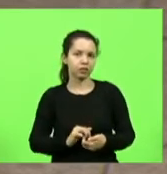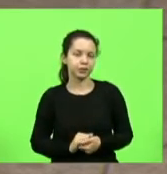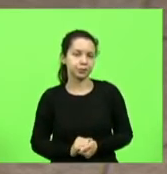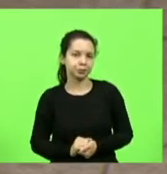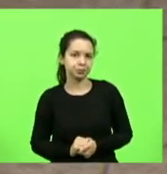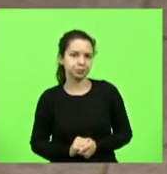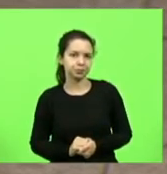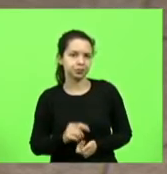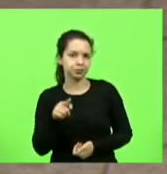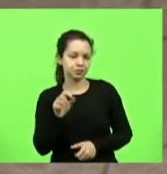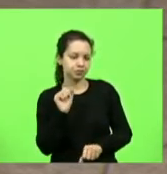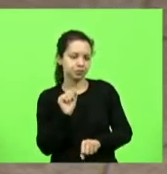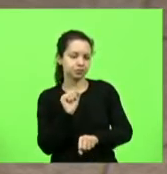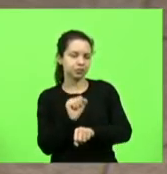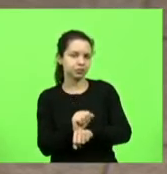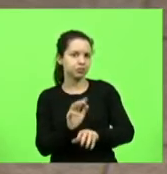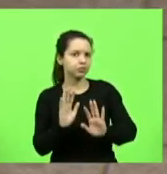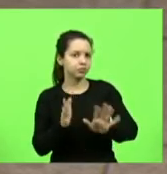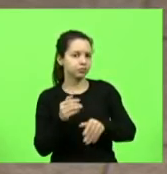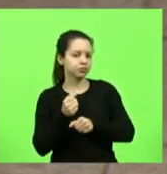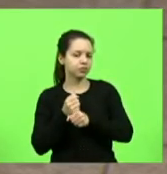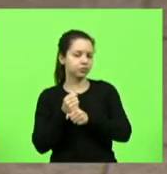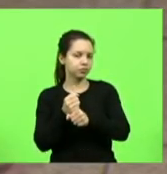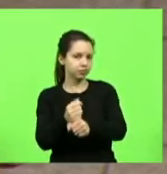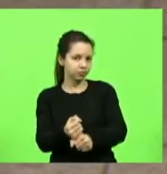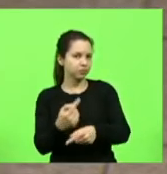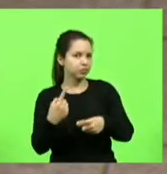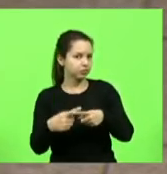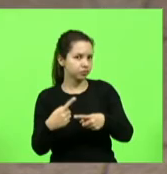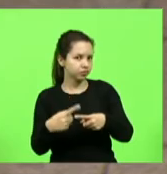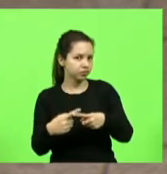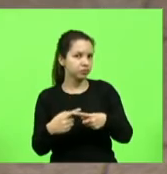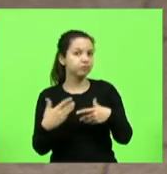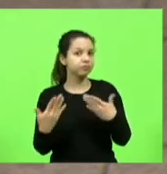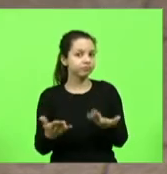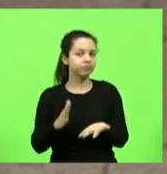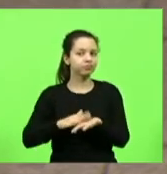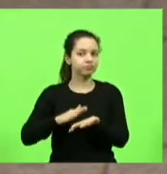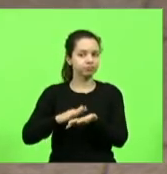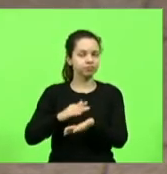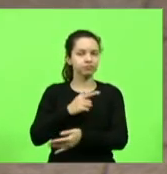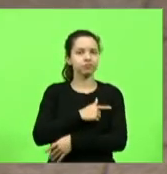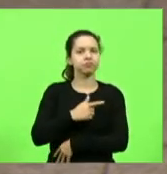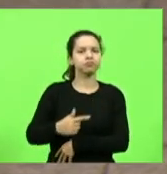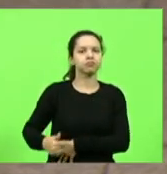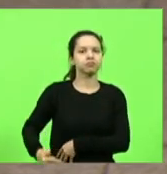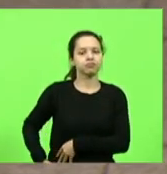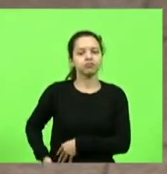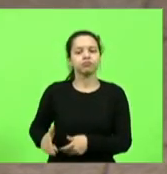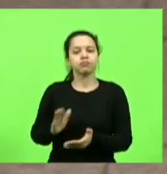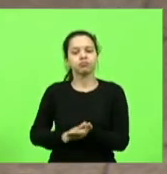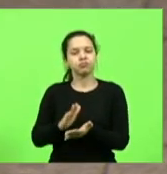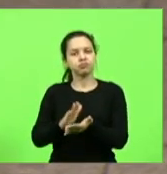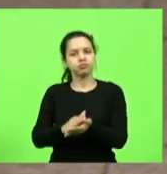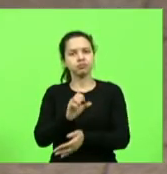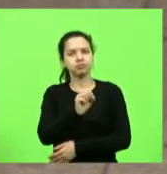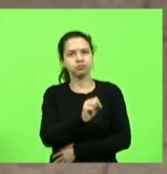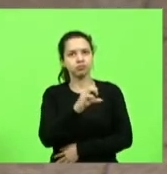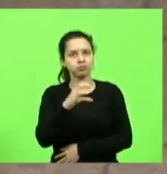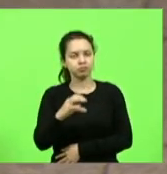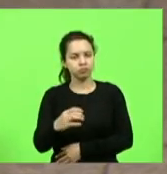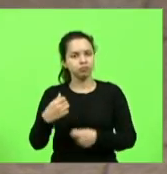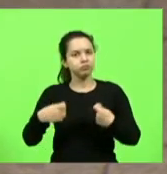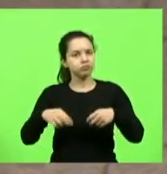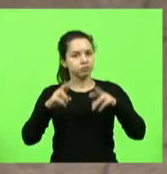está parada já há tantos anos. Então, parabéns, governador, parabéns, Santa Catarina, vamos respeitar o cidadão